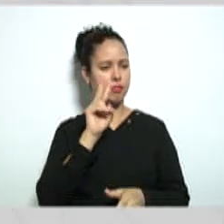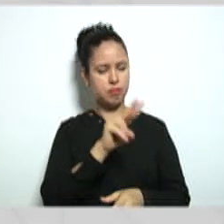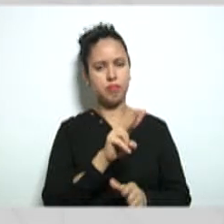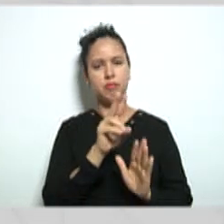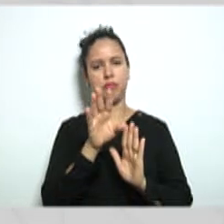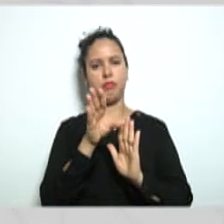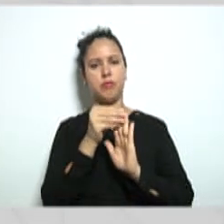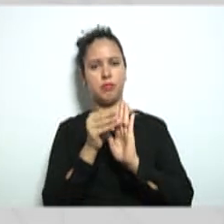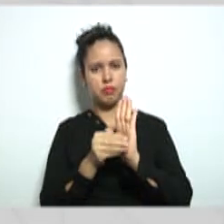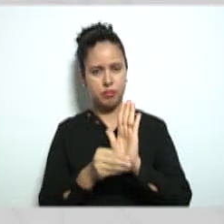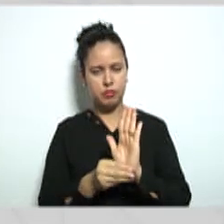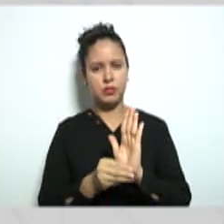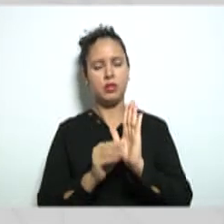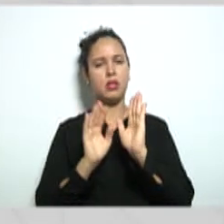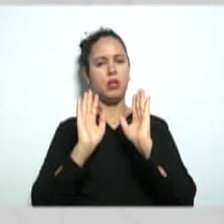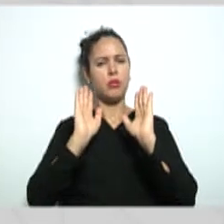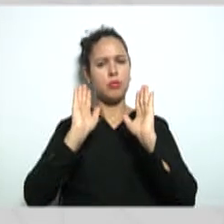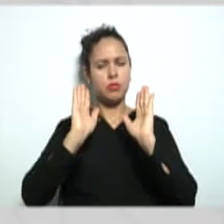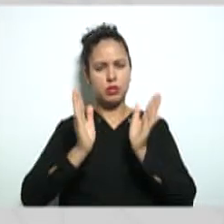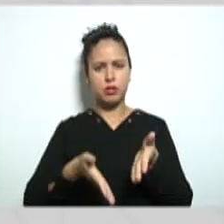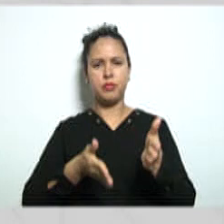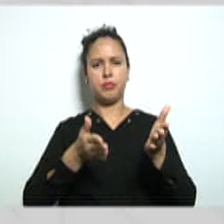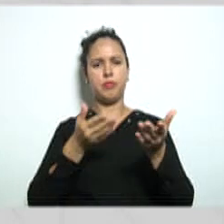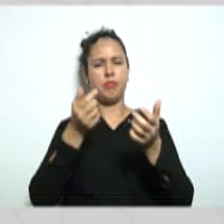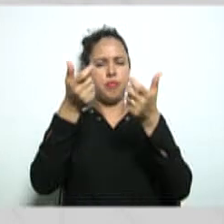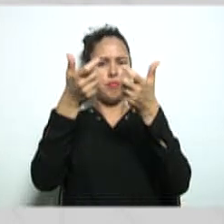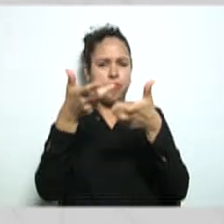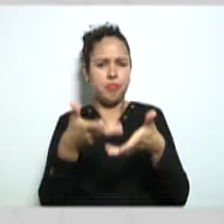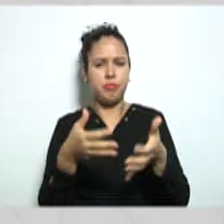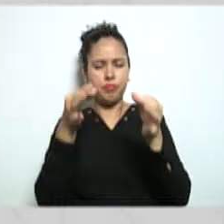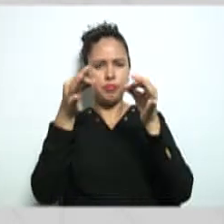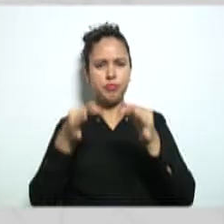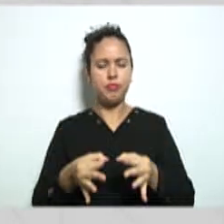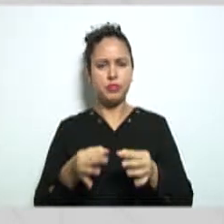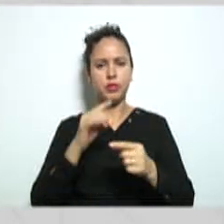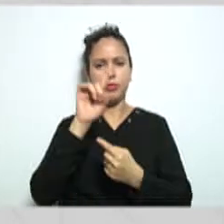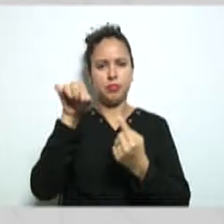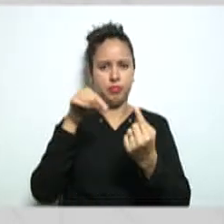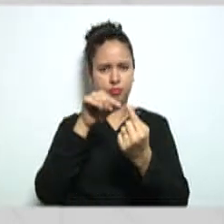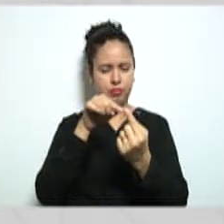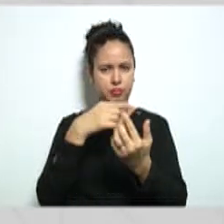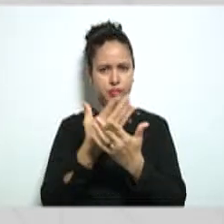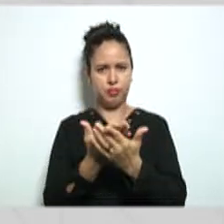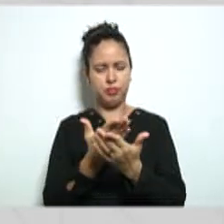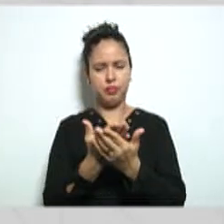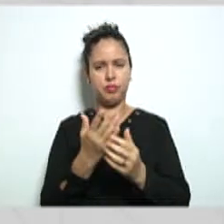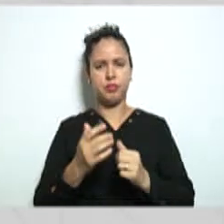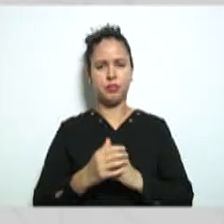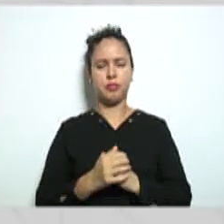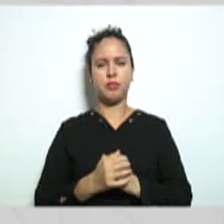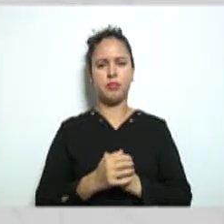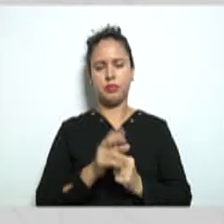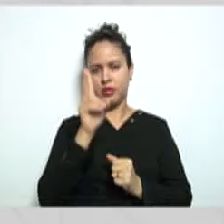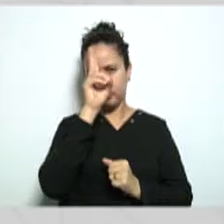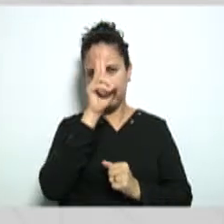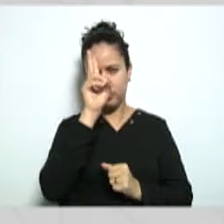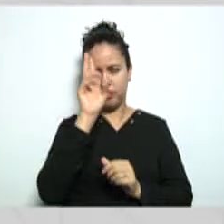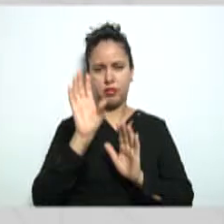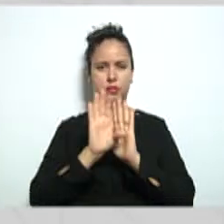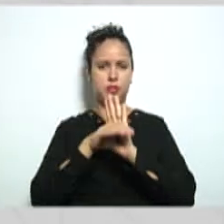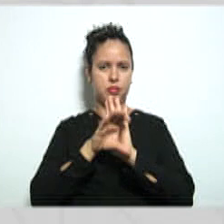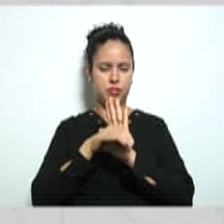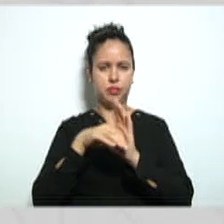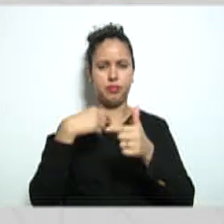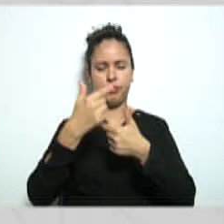já foi tudo bastante trabalhado. Os objetivos da aula: revisar os conceitos